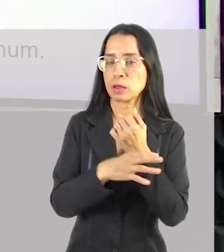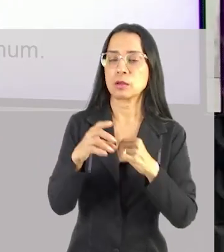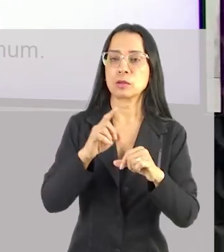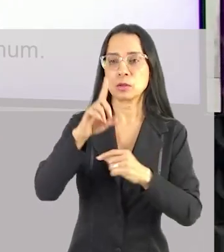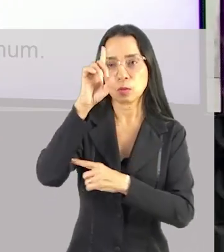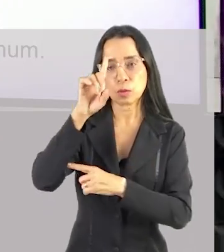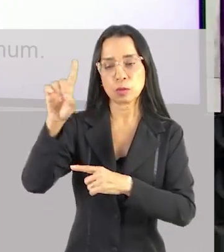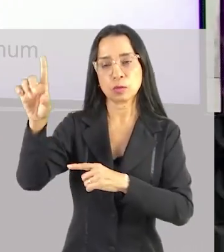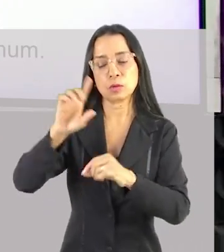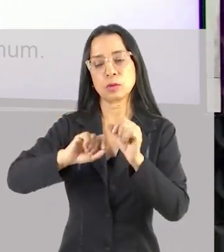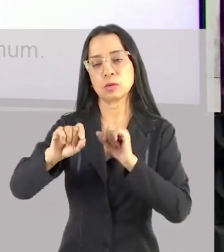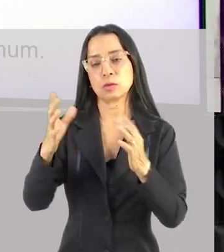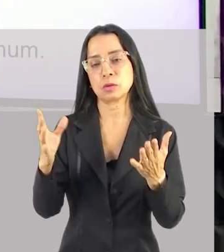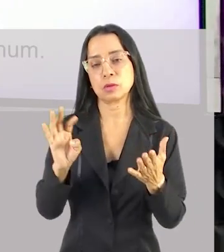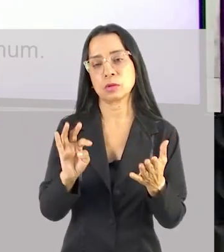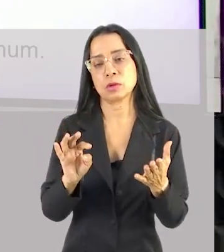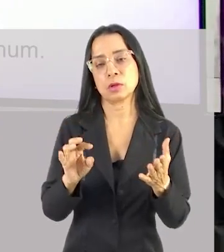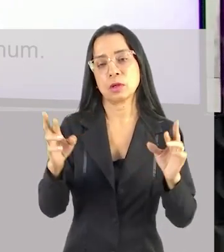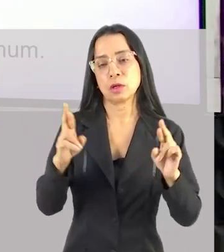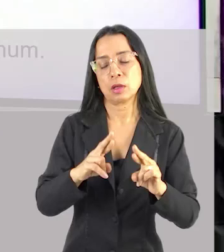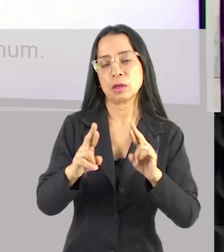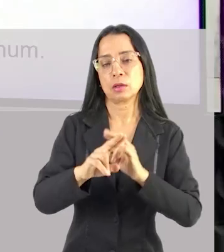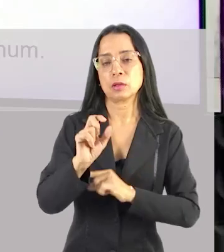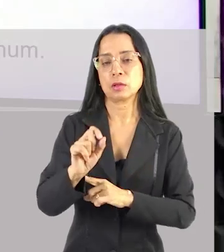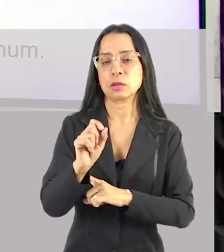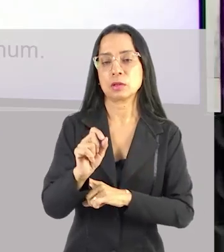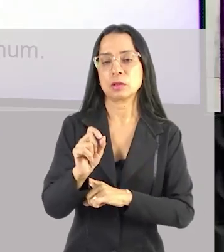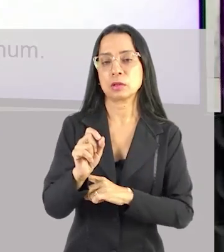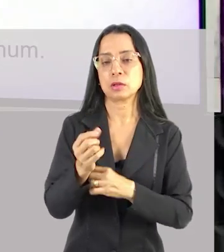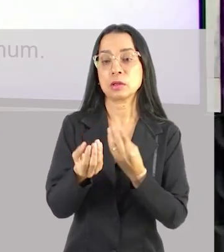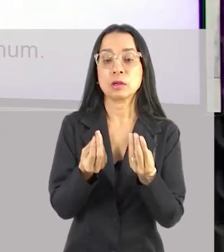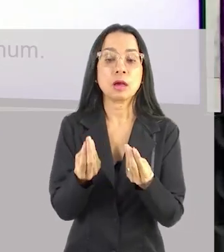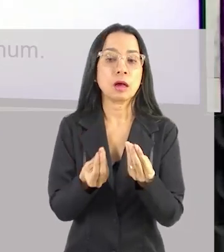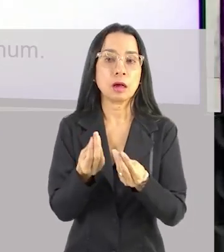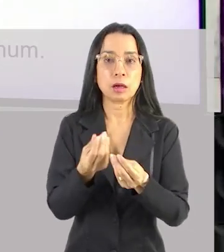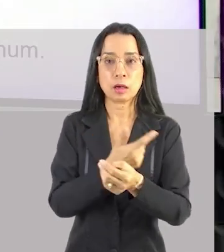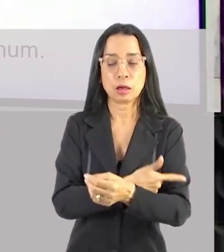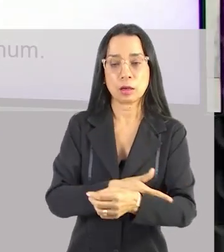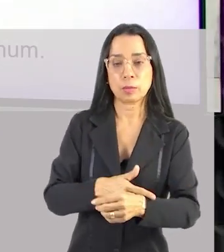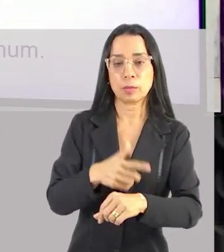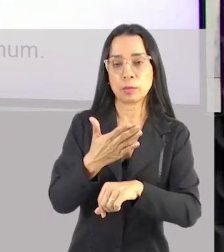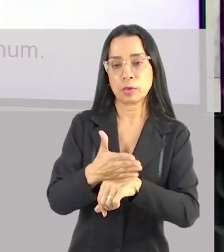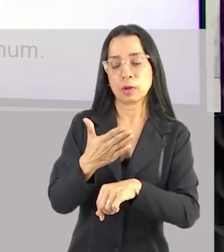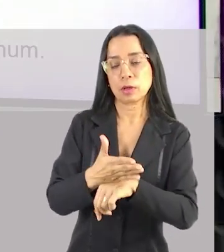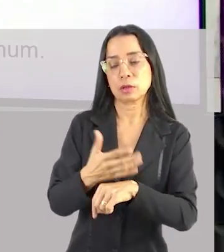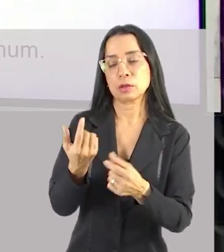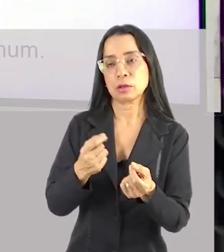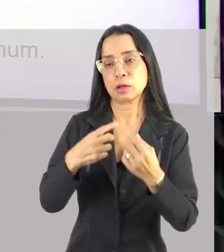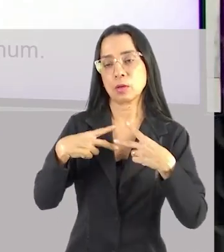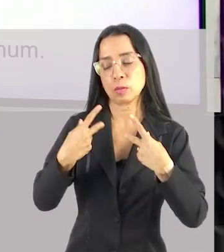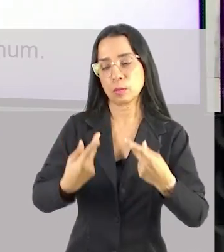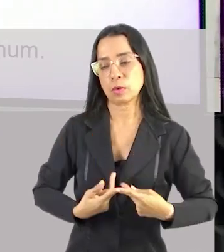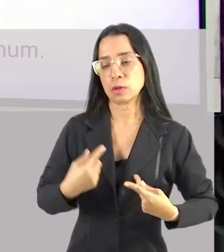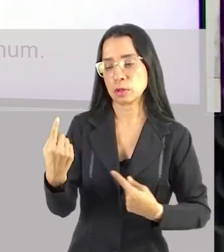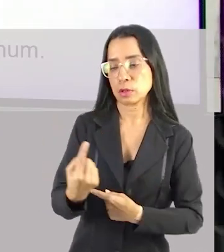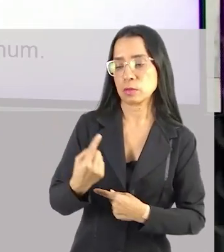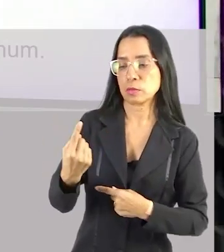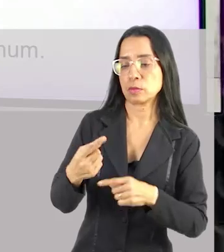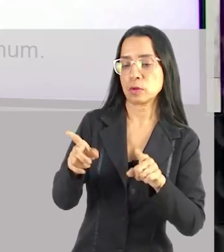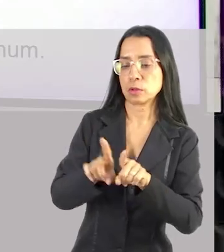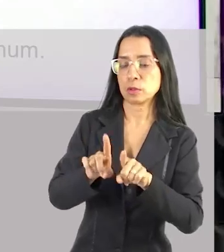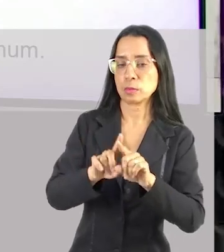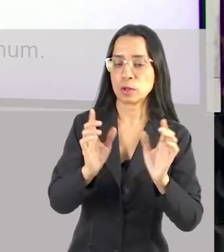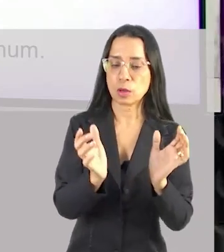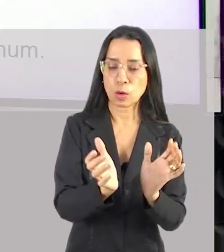pelos deuses. O sumo bem diz respeito à conduta humana, tanto individual quanto